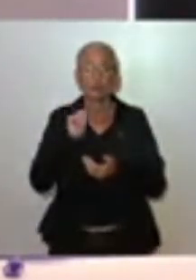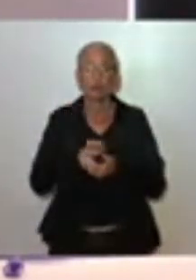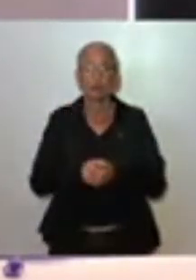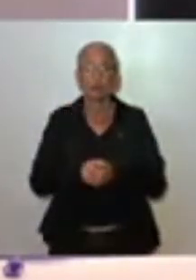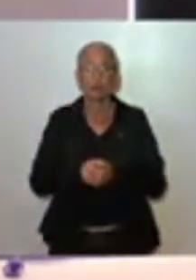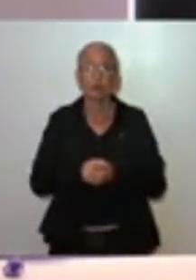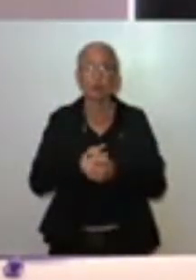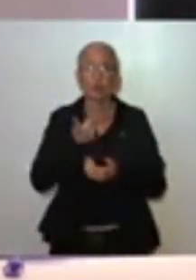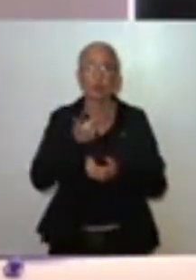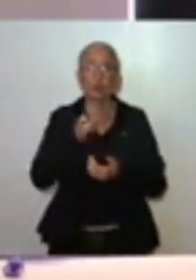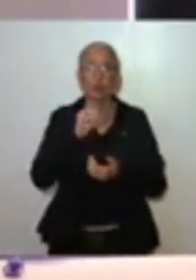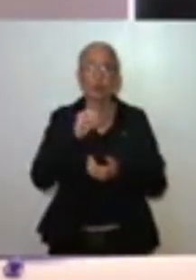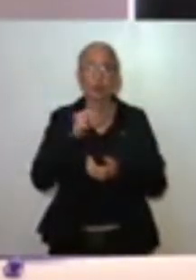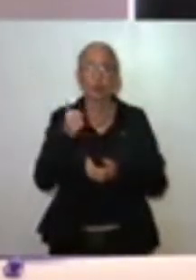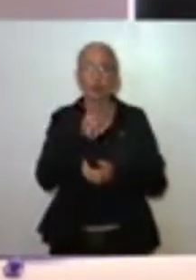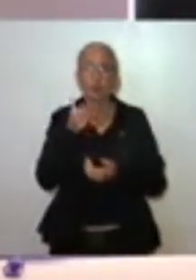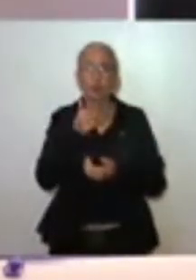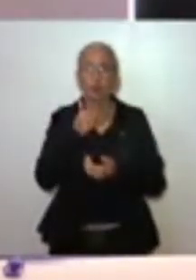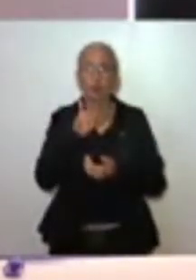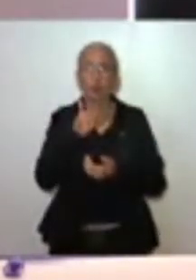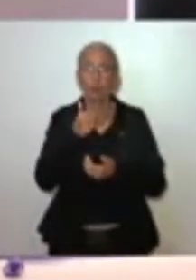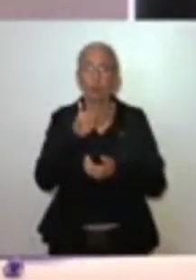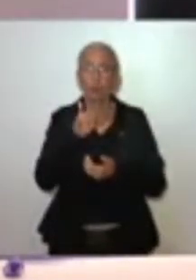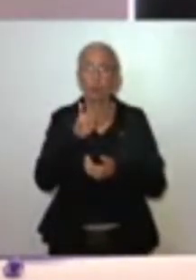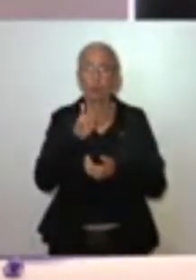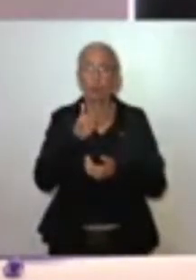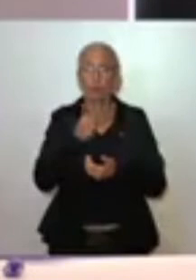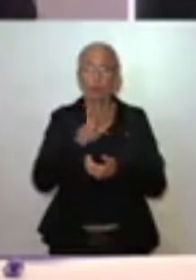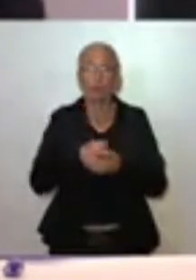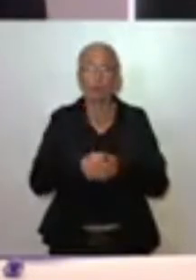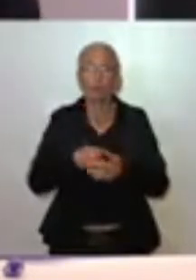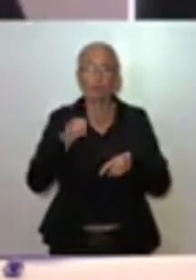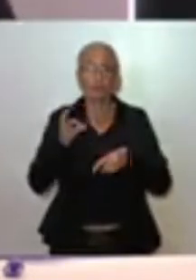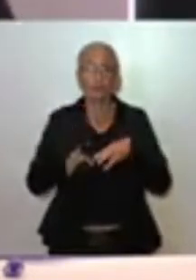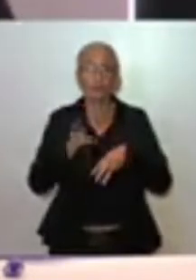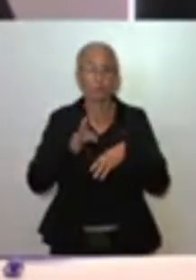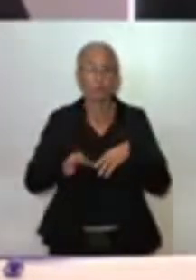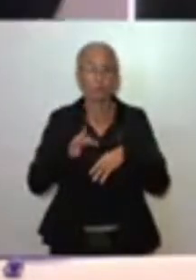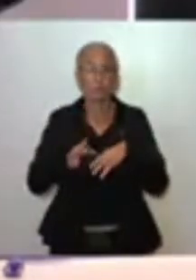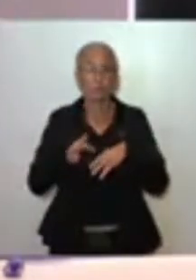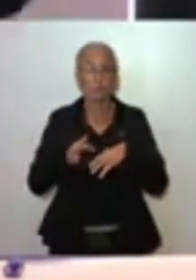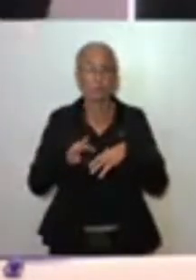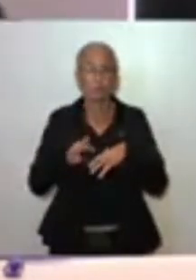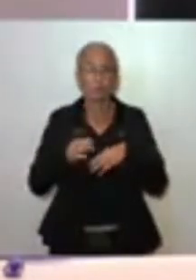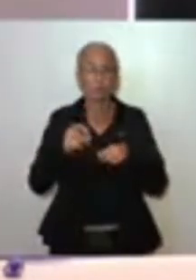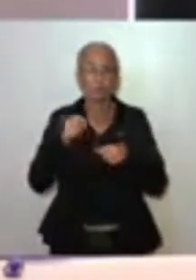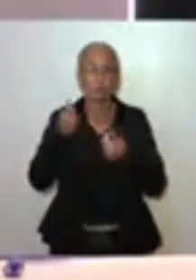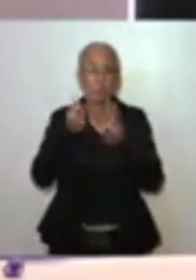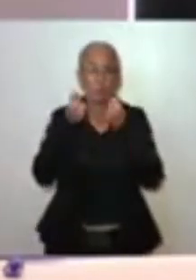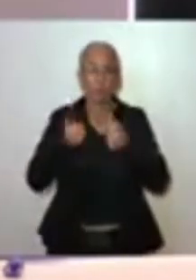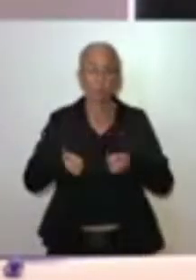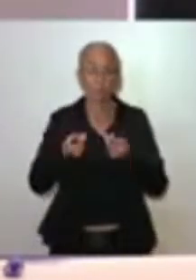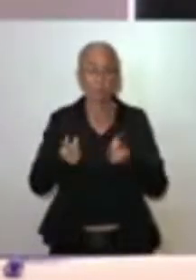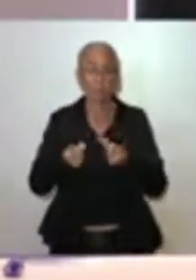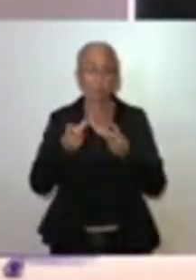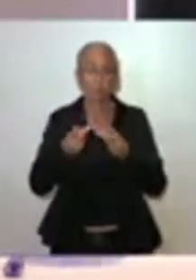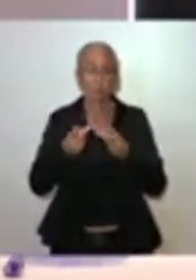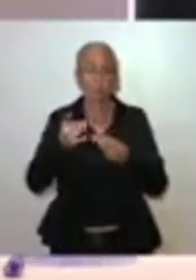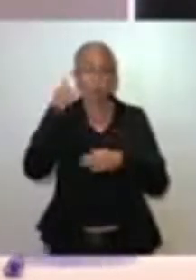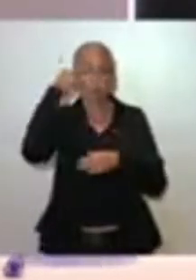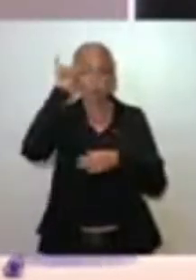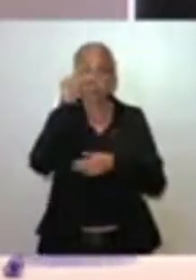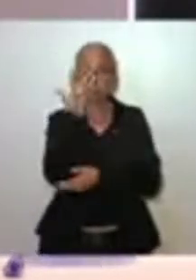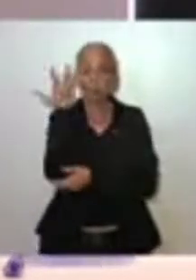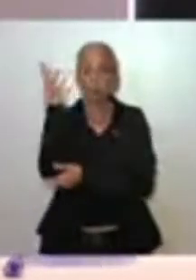por 10 dos 11 ministros e determinar a liberação desse dinheiro para cumprir a sua finalidade que a combater a mudança